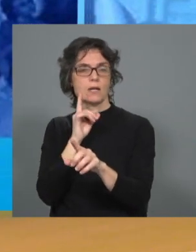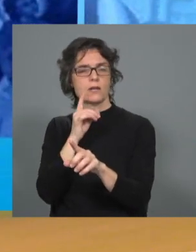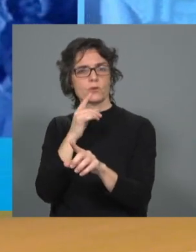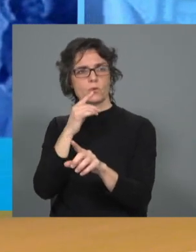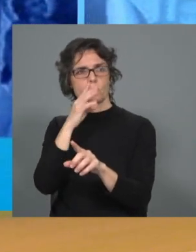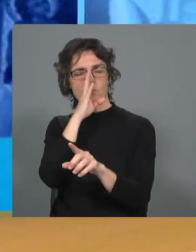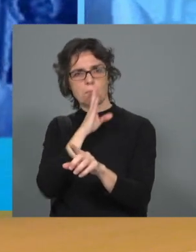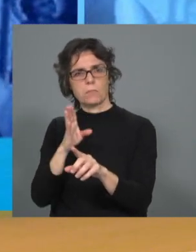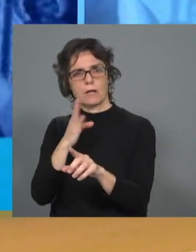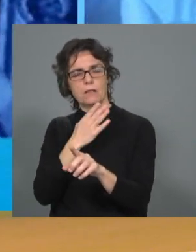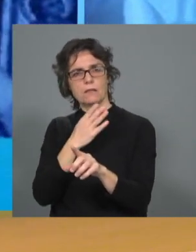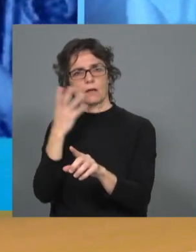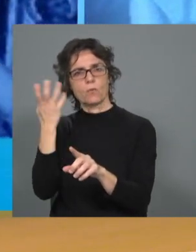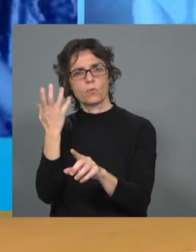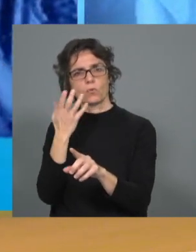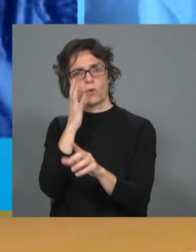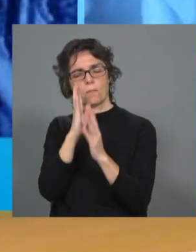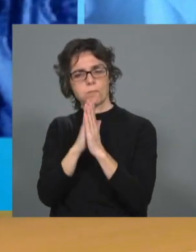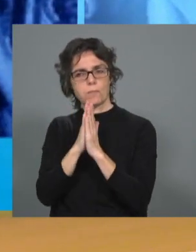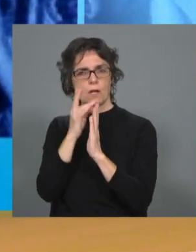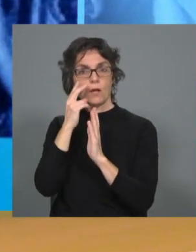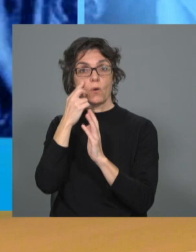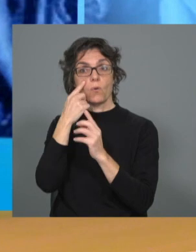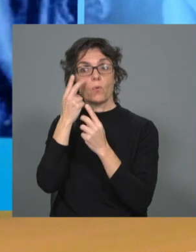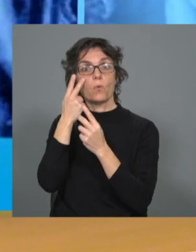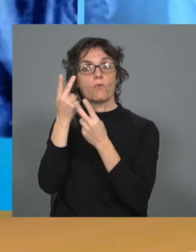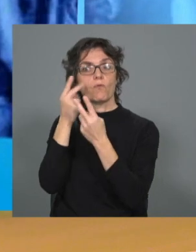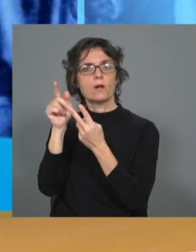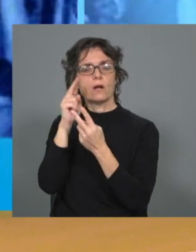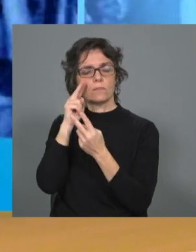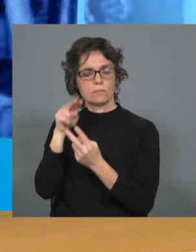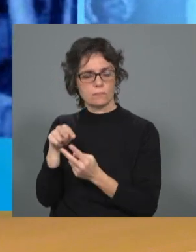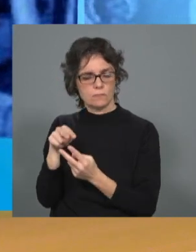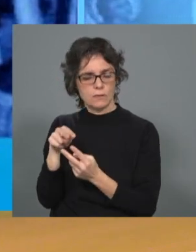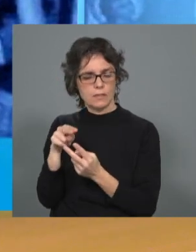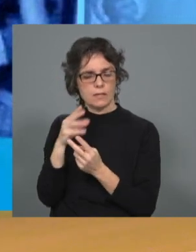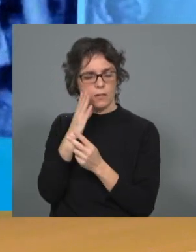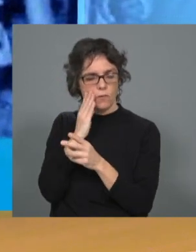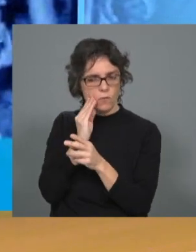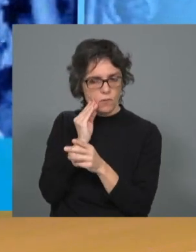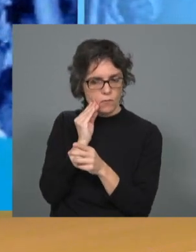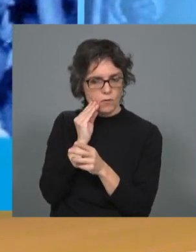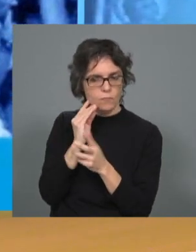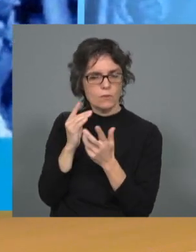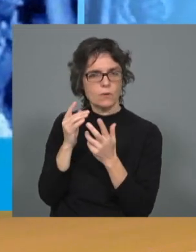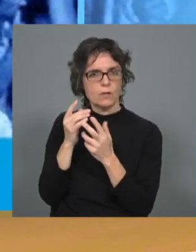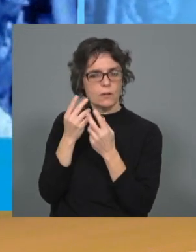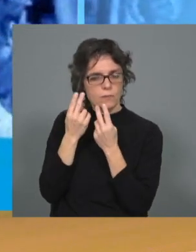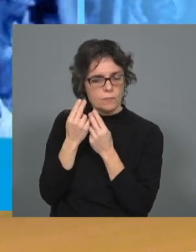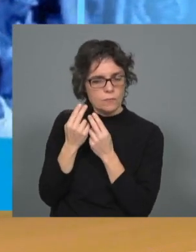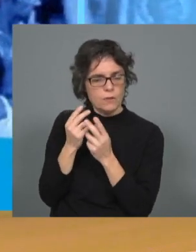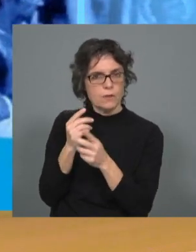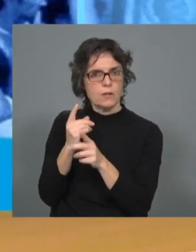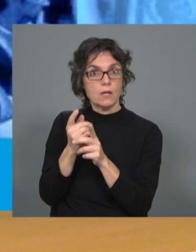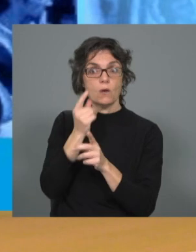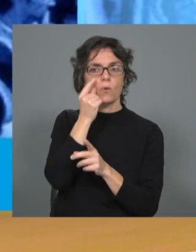cultural e também de religiosa, de quase não olhar, enfim, haver uma certa timidez, um certo recato, não olhar para os homens